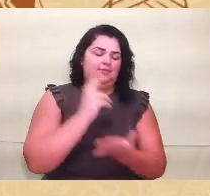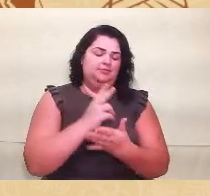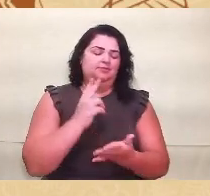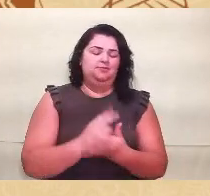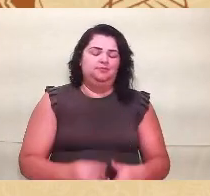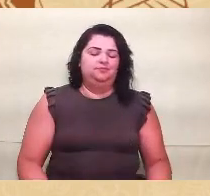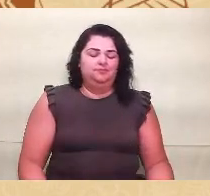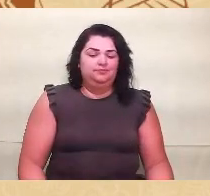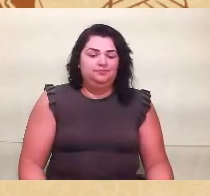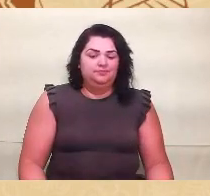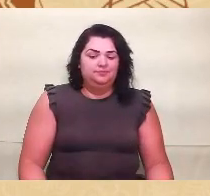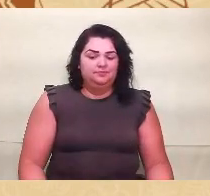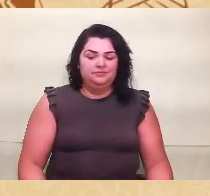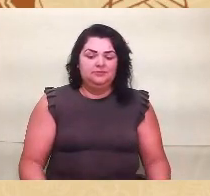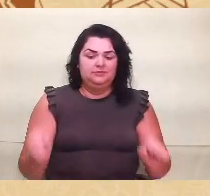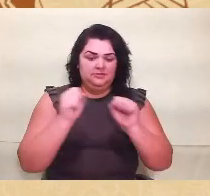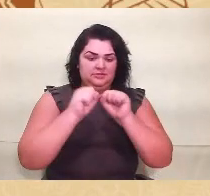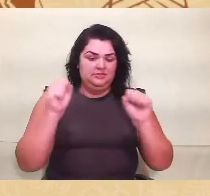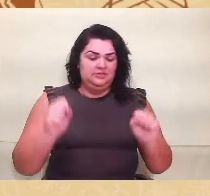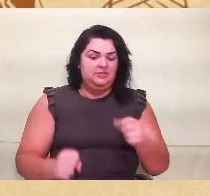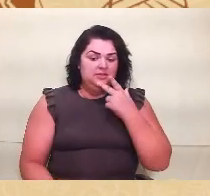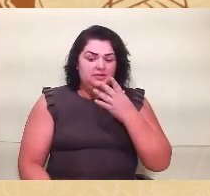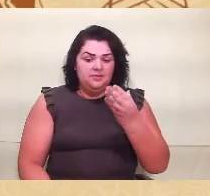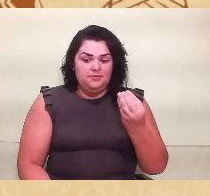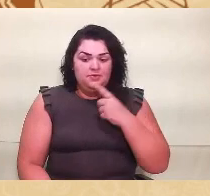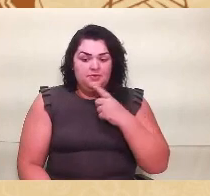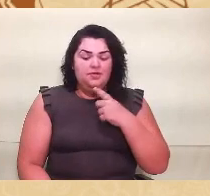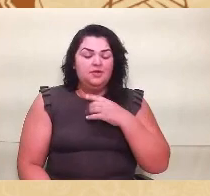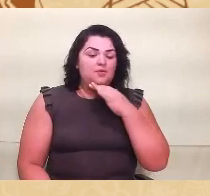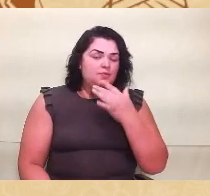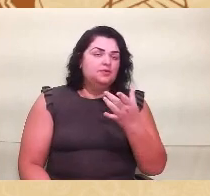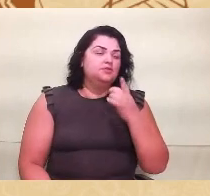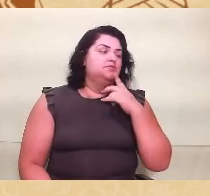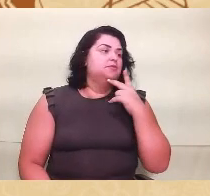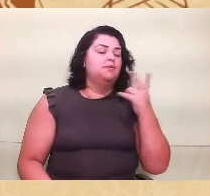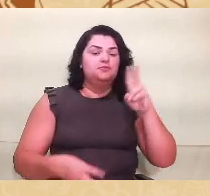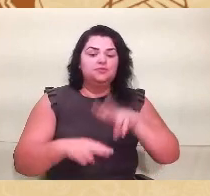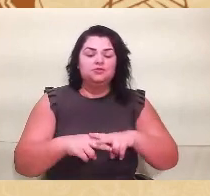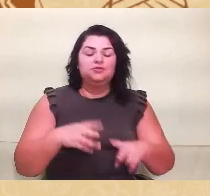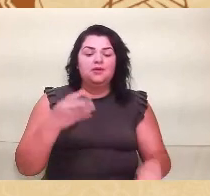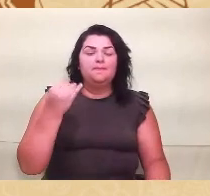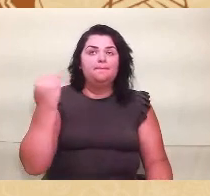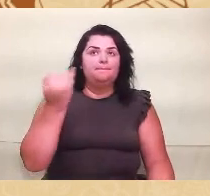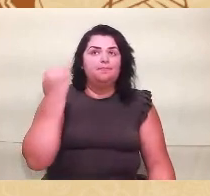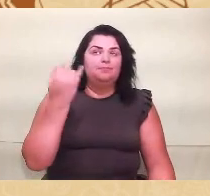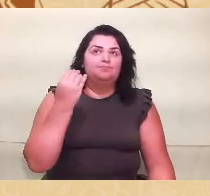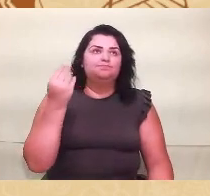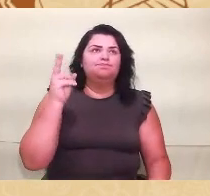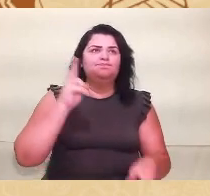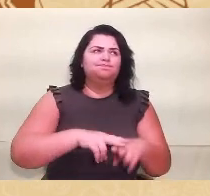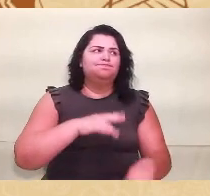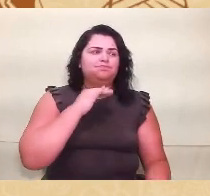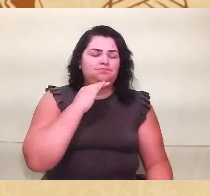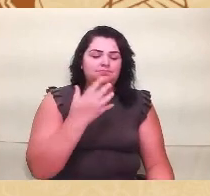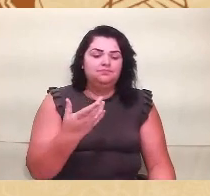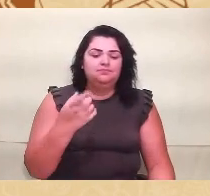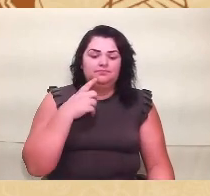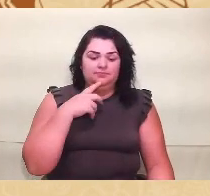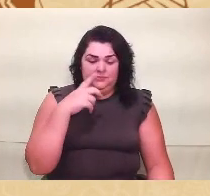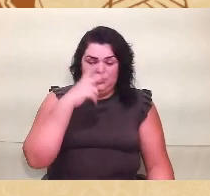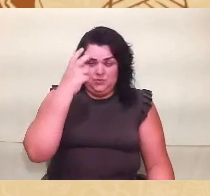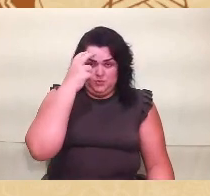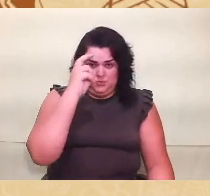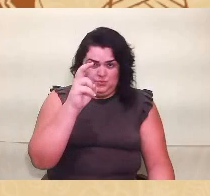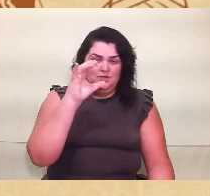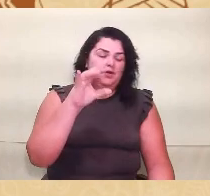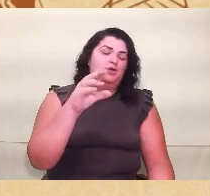porque o sistema ele é muito bruto, o sistema prisional é bruto demais. Na cultura tupinambá, ou do povo